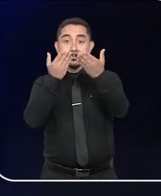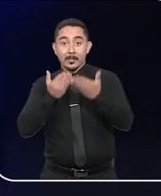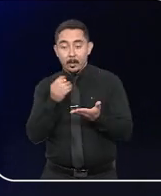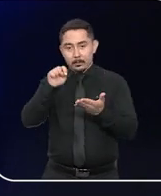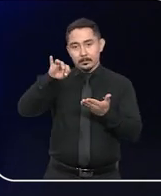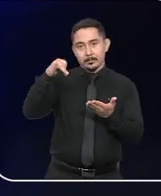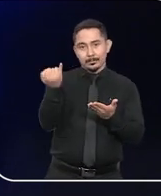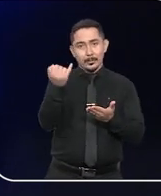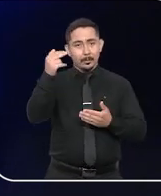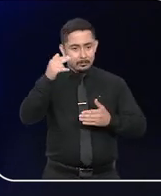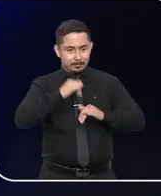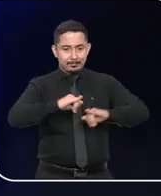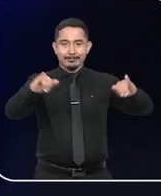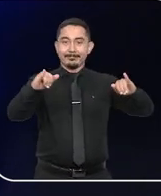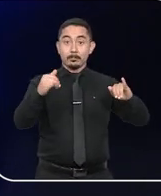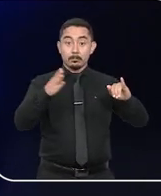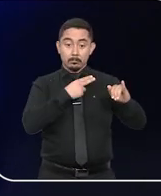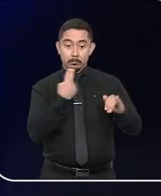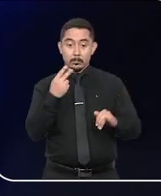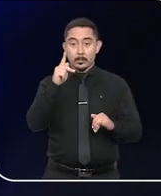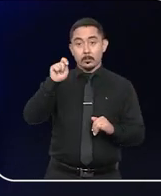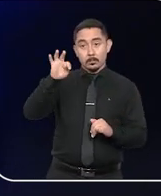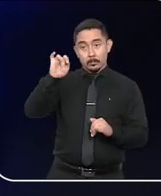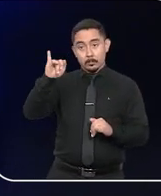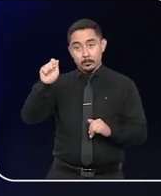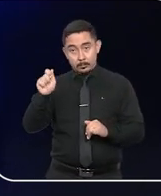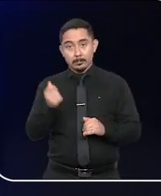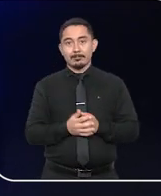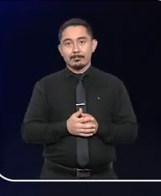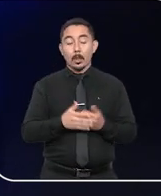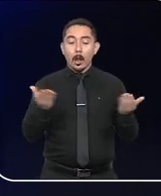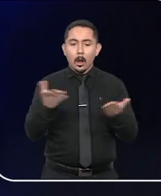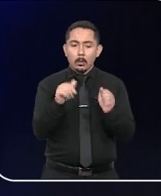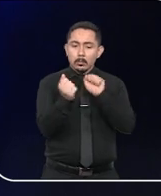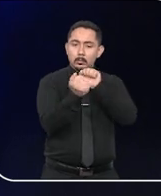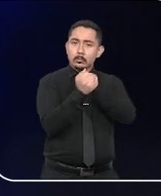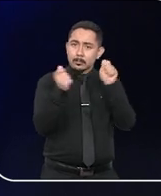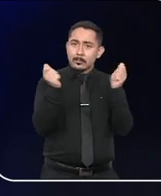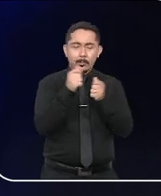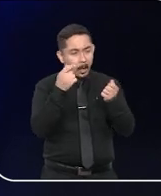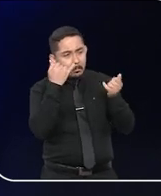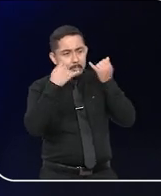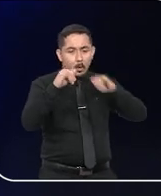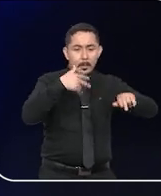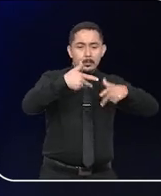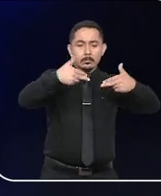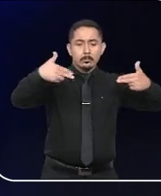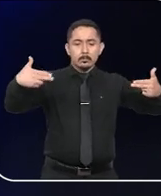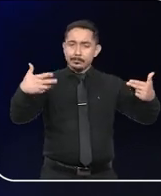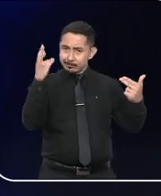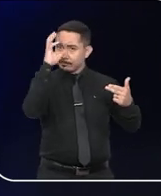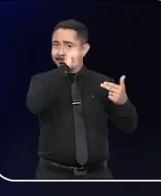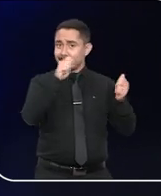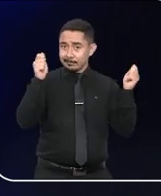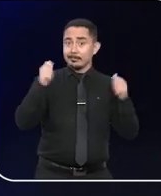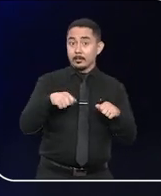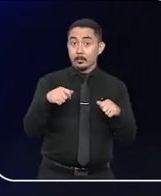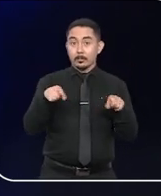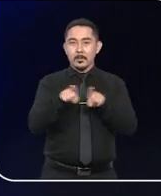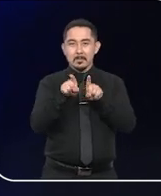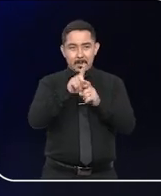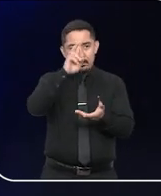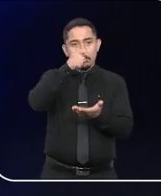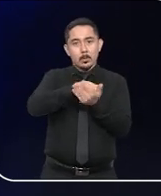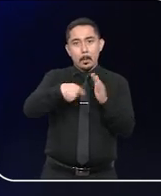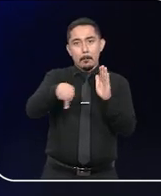Olá, seja muito bem-vindo ao STJ Notícias. Meu nome é Kátia Gomes e vamos juntos ficar bem informados sobre algumas